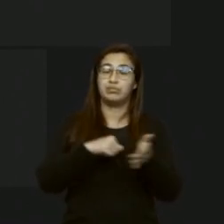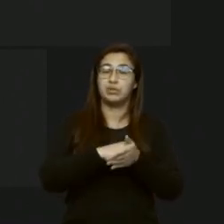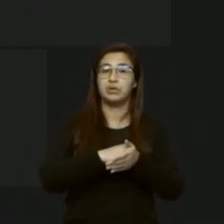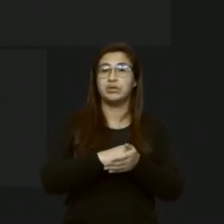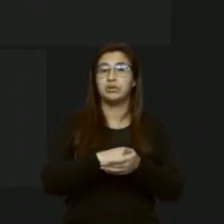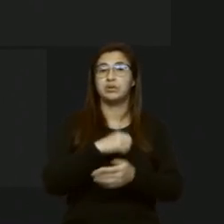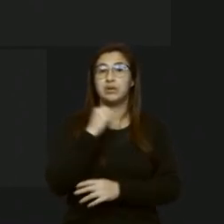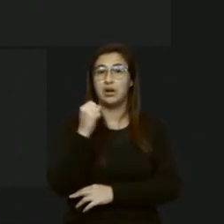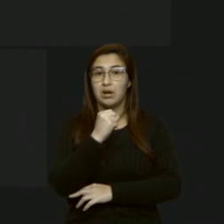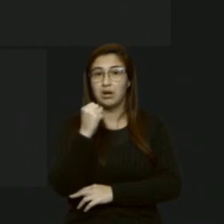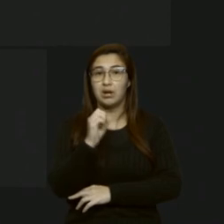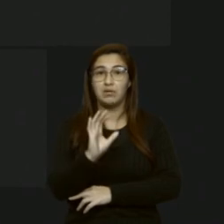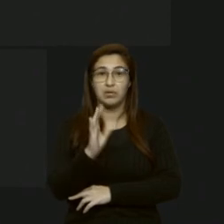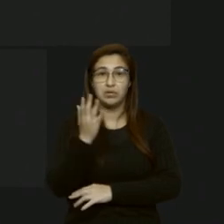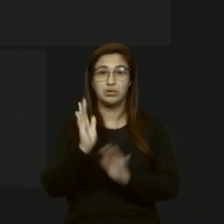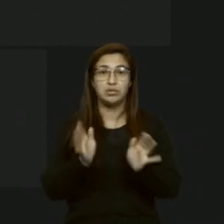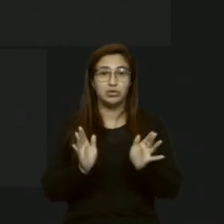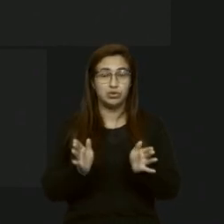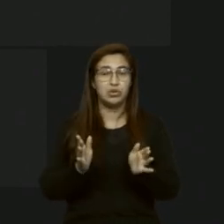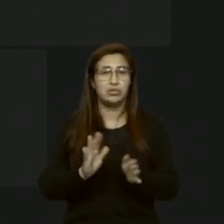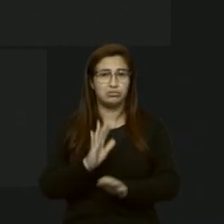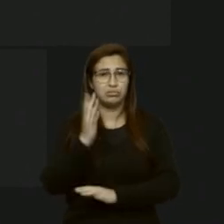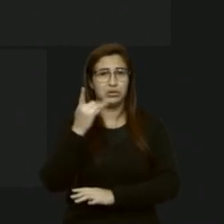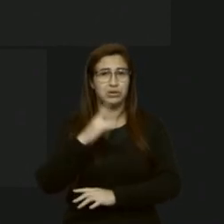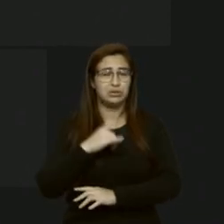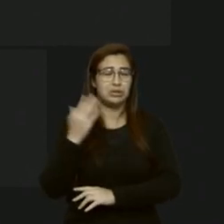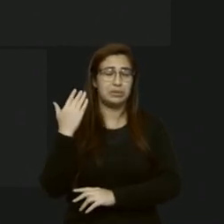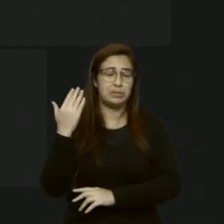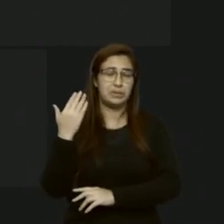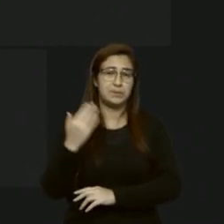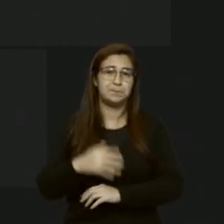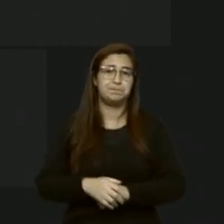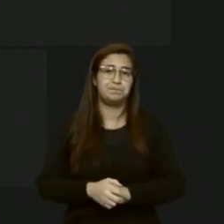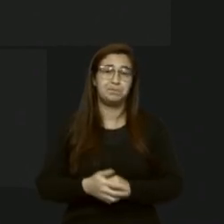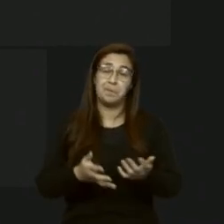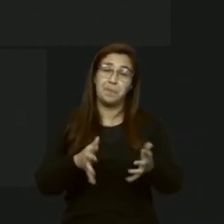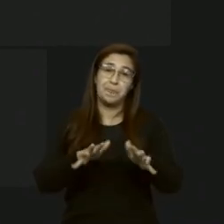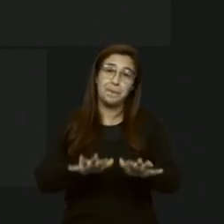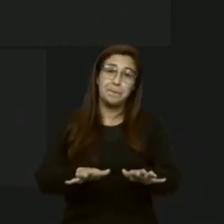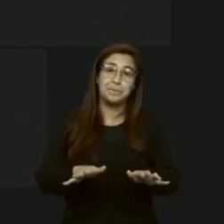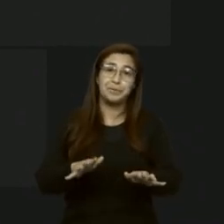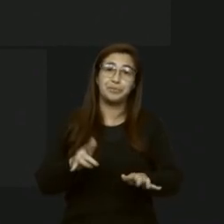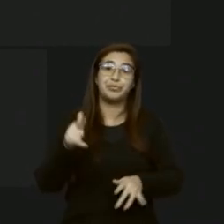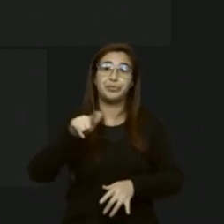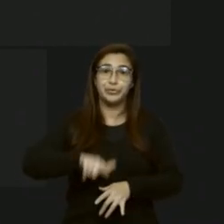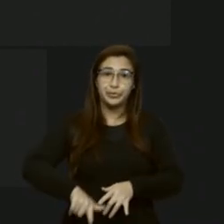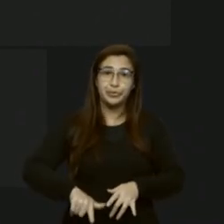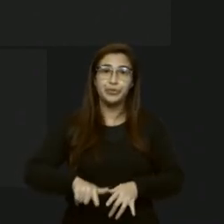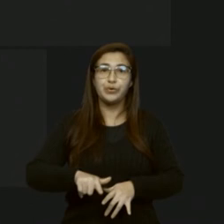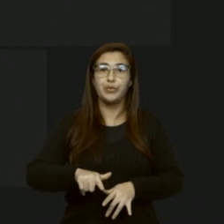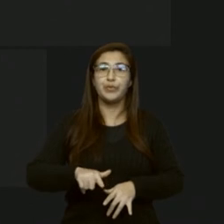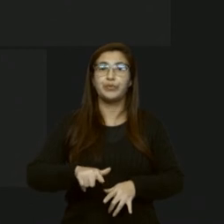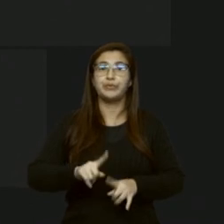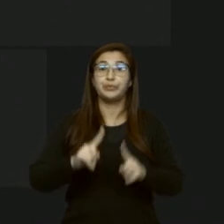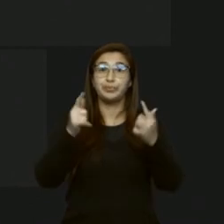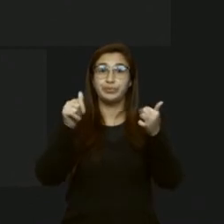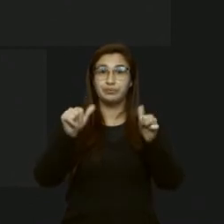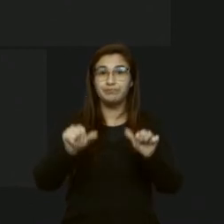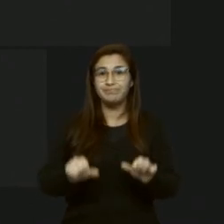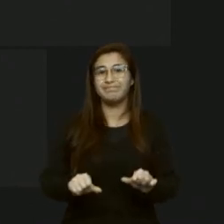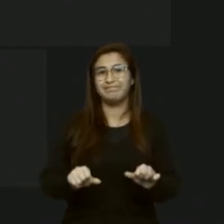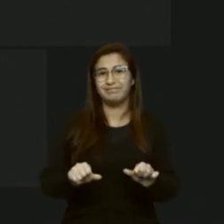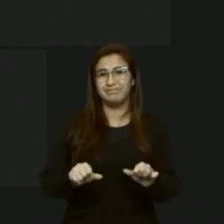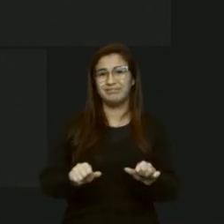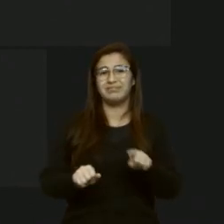grave, como já aconteceu alguns acidentes ali, né, a gente não quer, não espera que precise acontecer algo trágico, algo ali